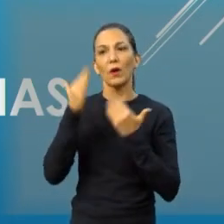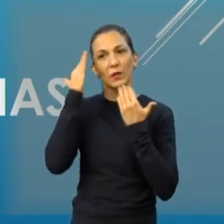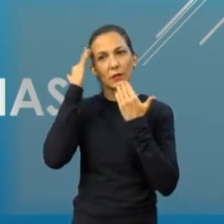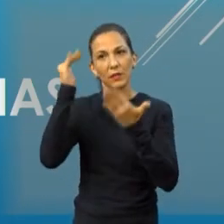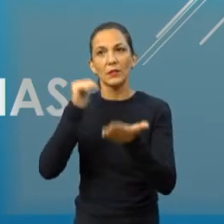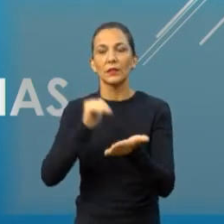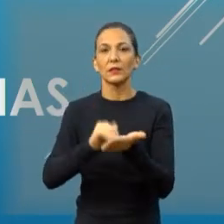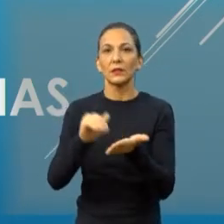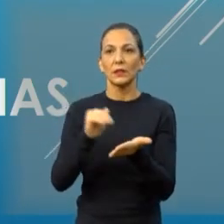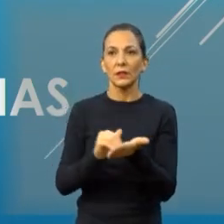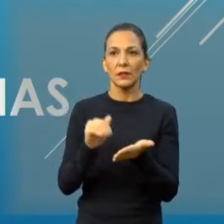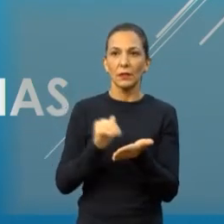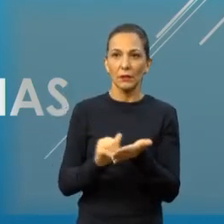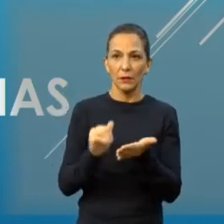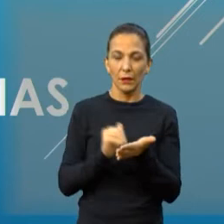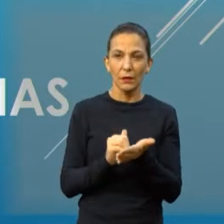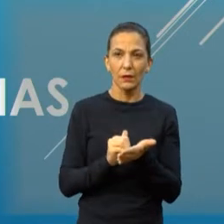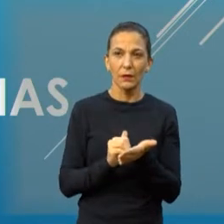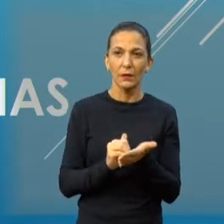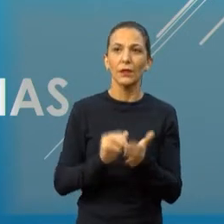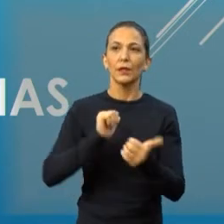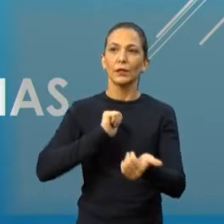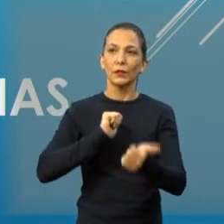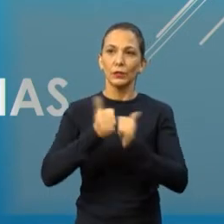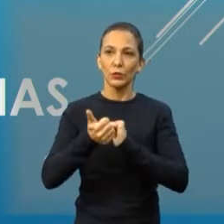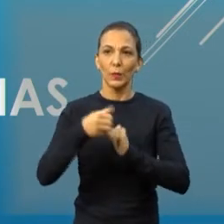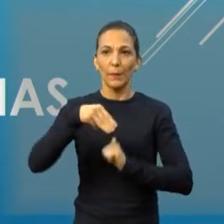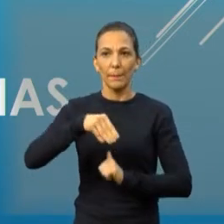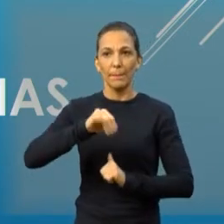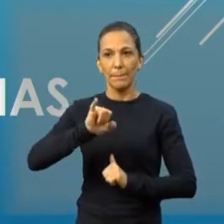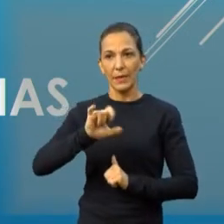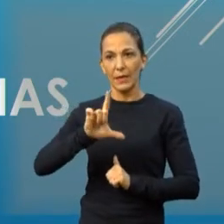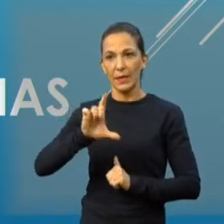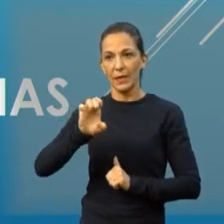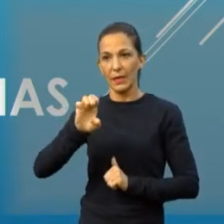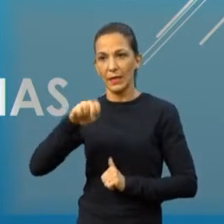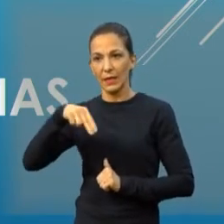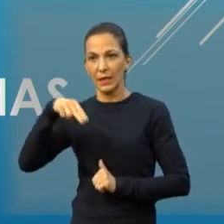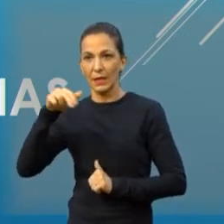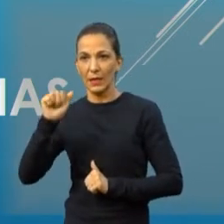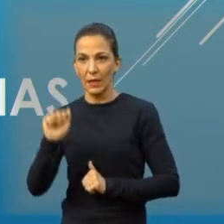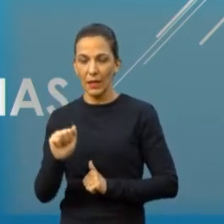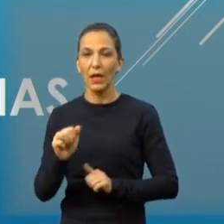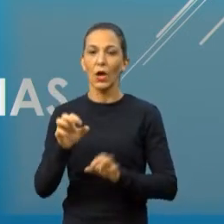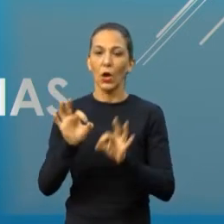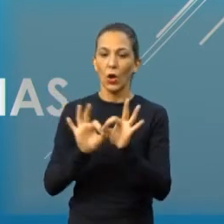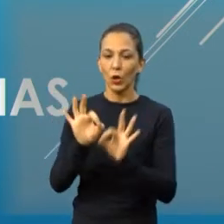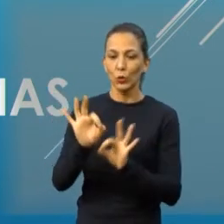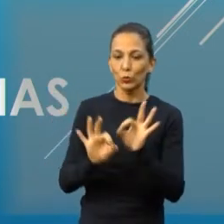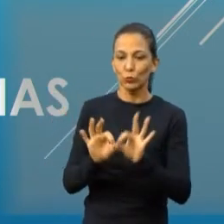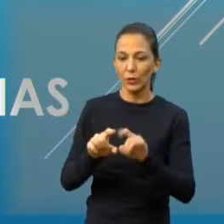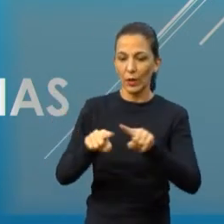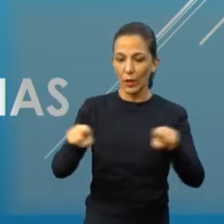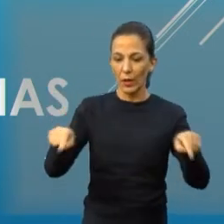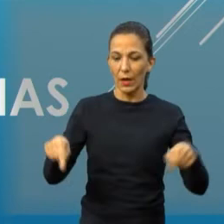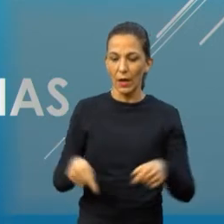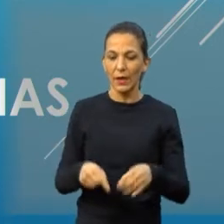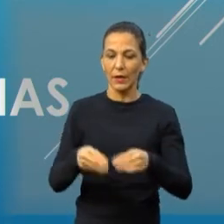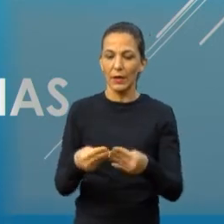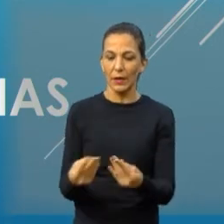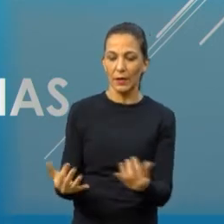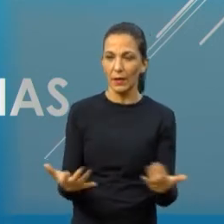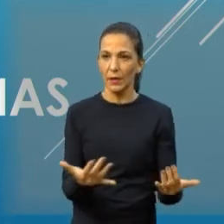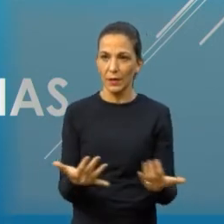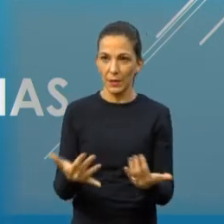Secretária de Esportes a Milena por ter feito a manutenção do campo como vocês estão vendo aí a